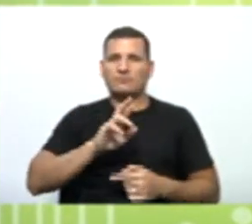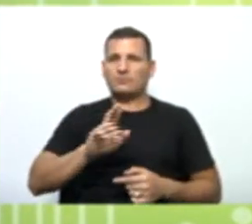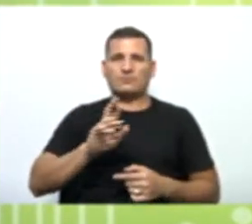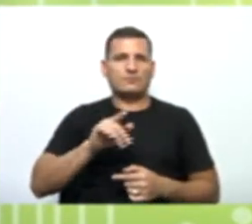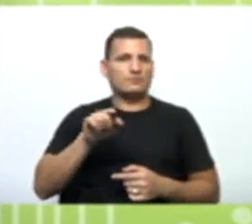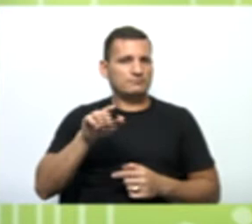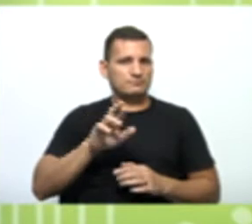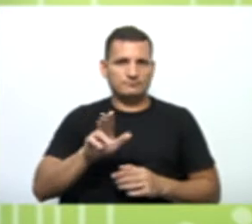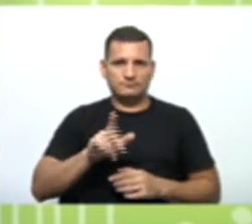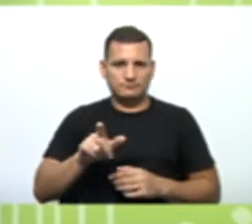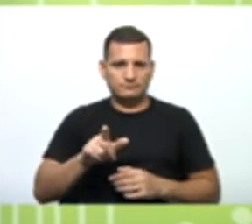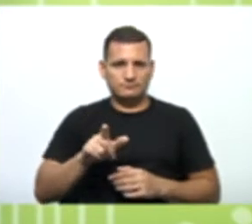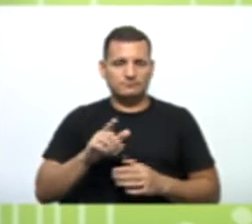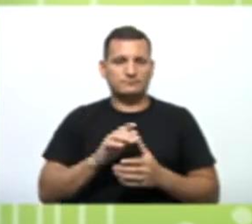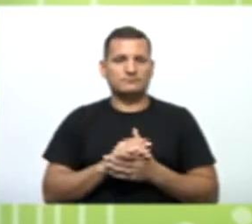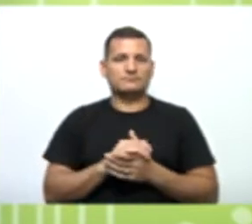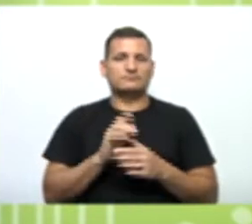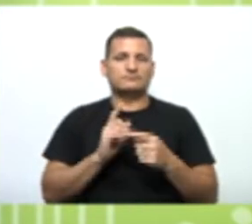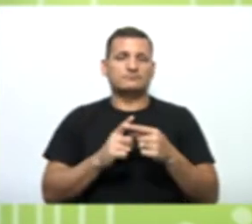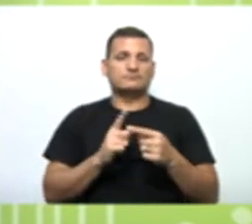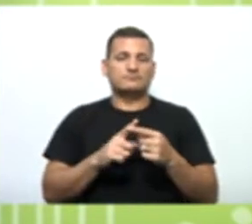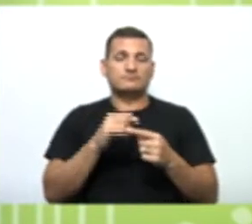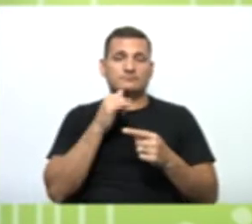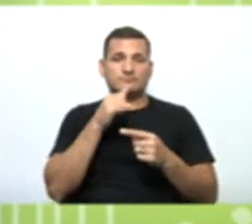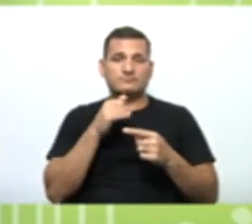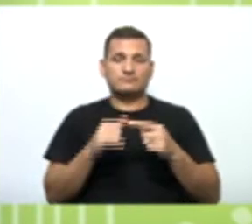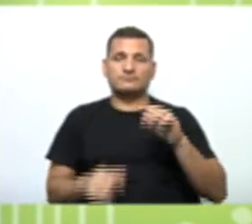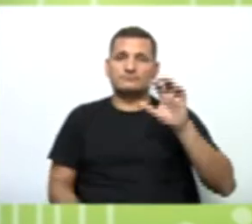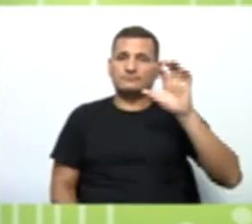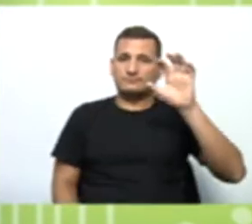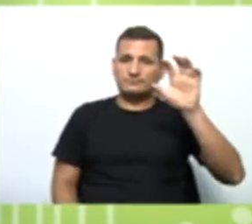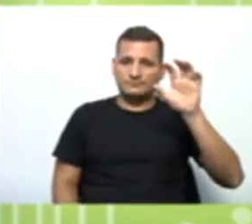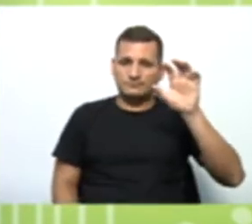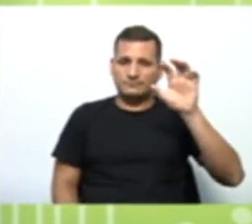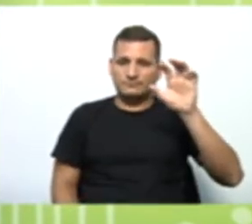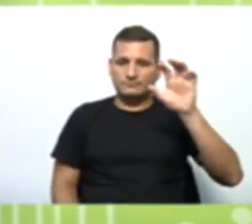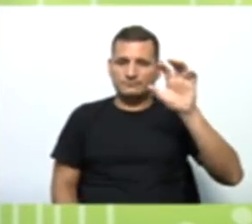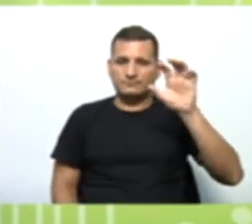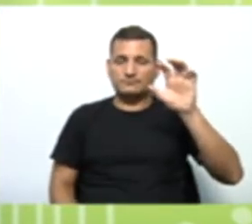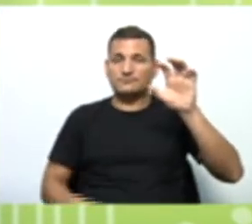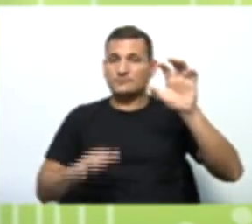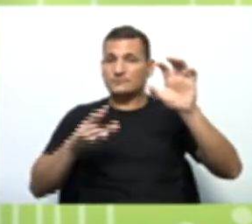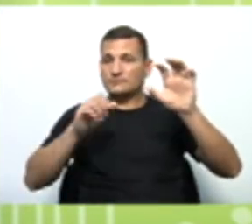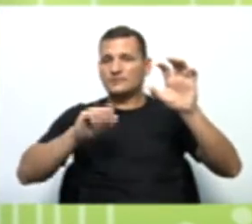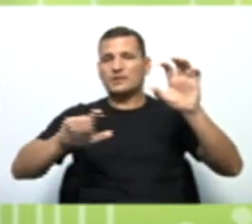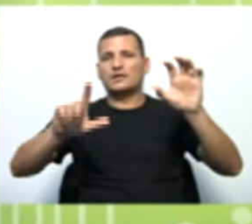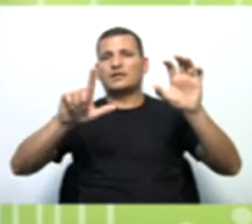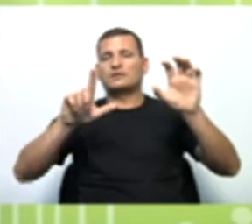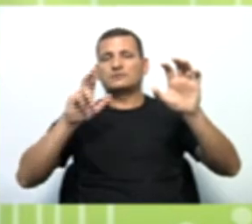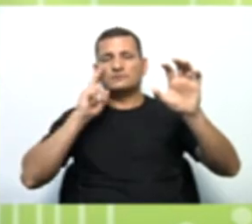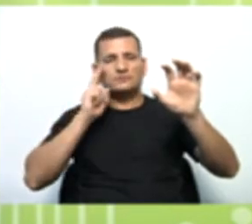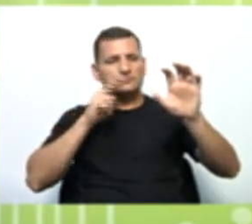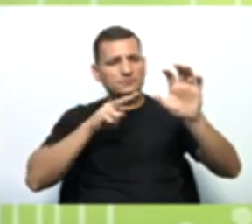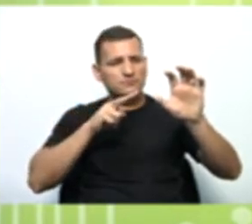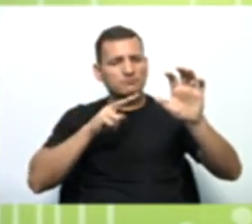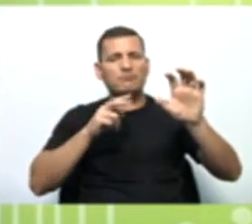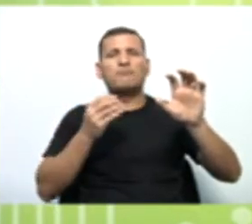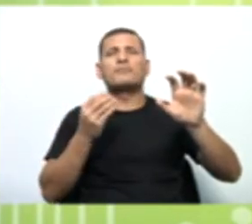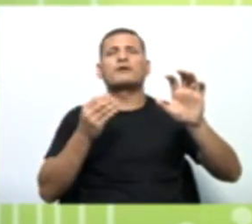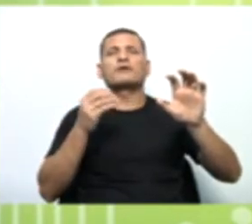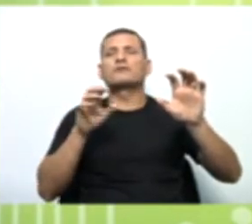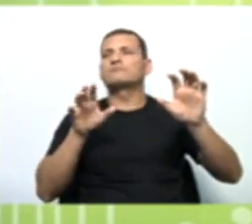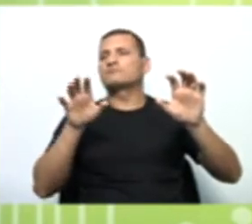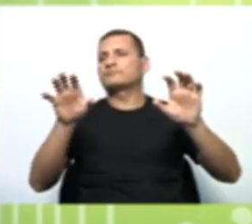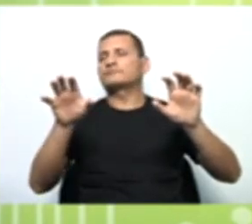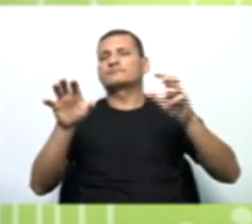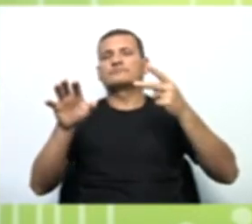né? Porque se ele está aqui na esquerda, o usuário, na hora que ele acessou aquela informação, já vai identificar para que ele no outro